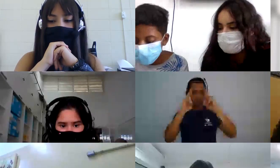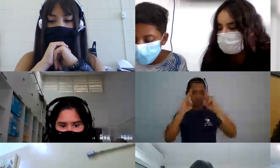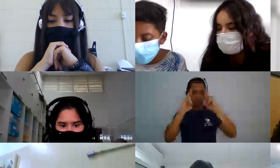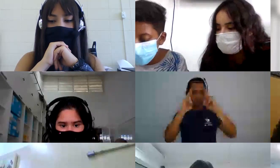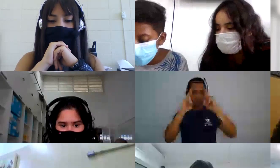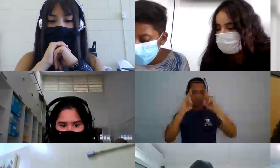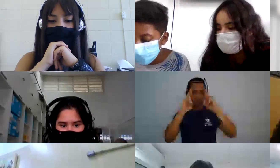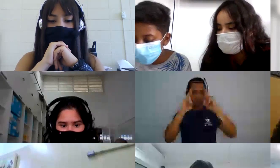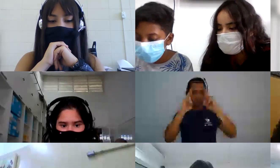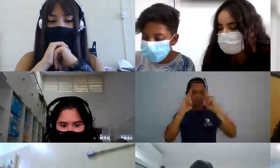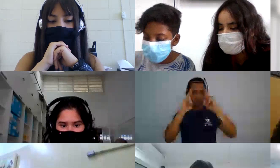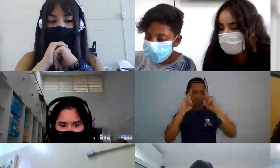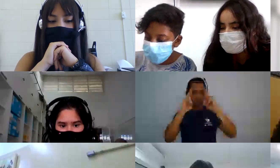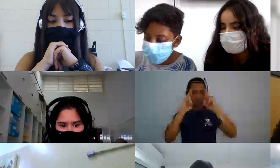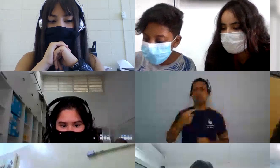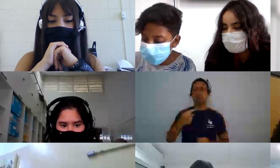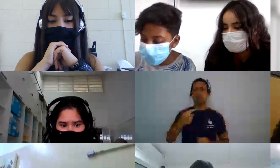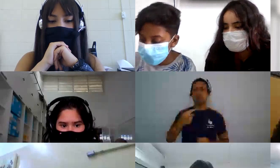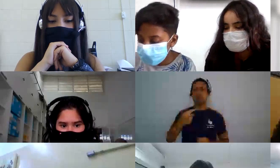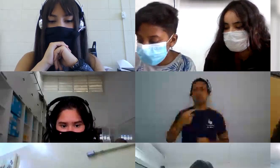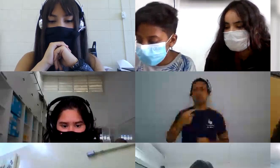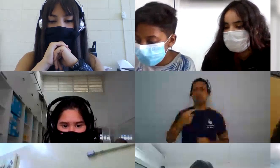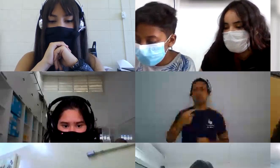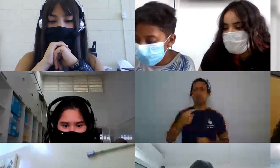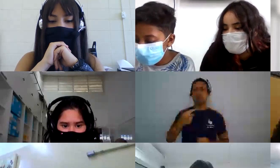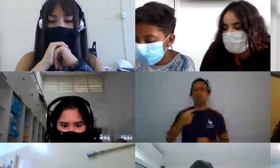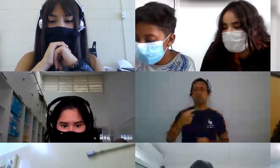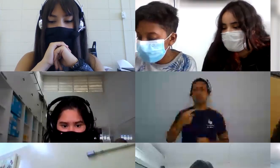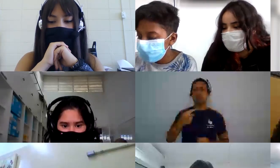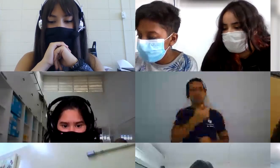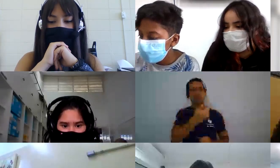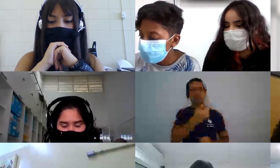25 anos e falar, eu não transei ainda, e eu não